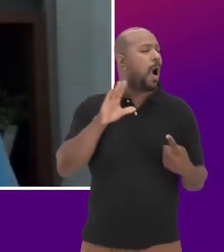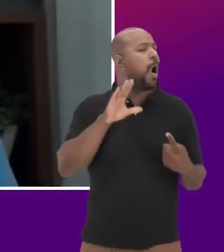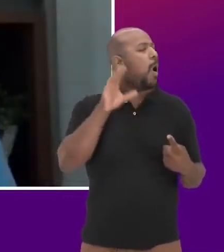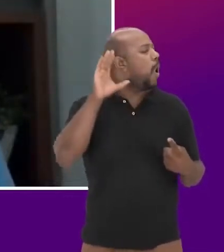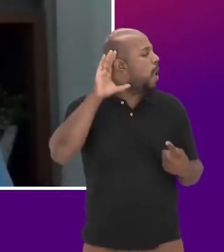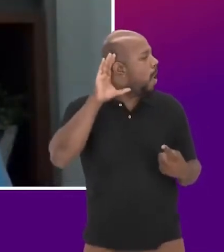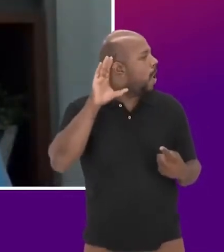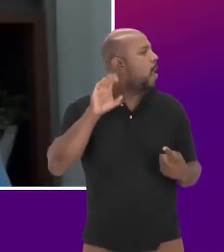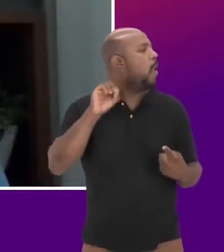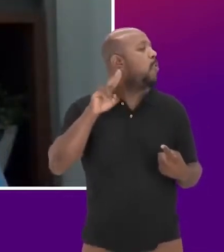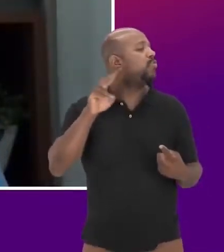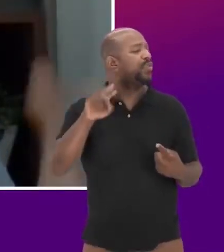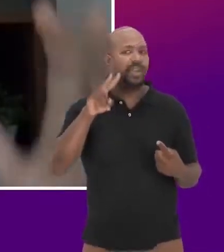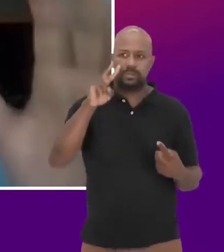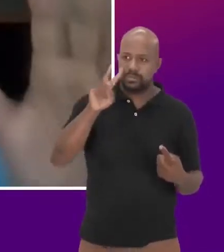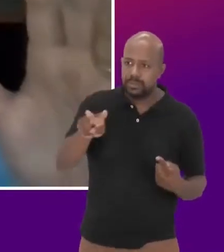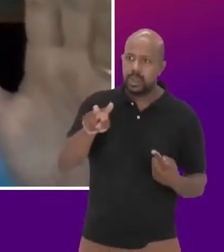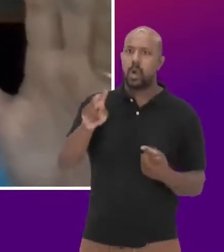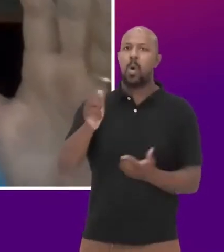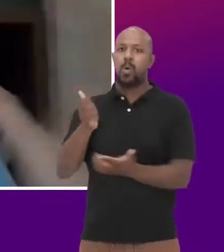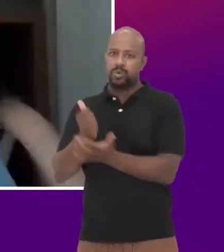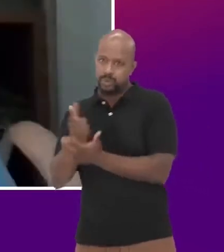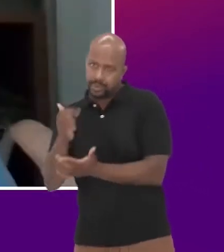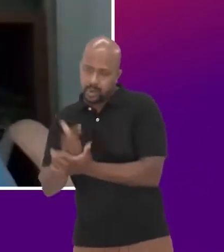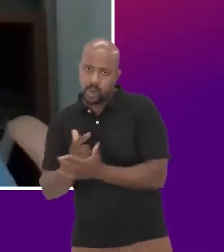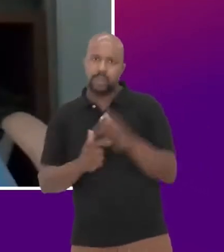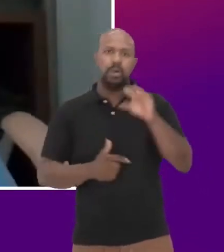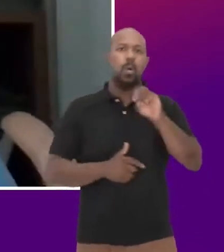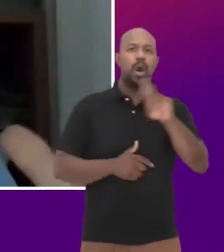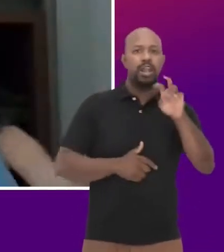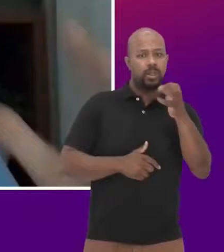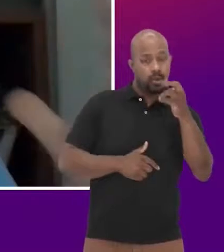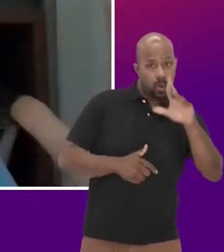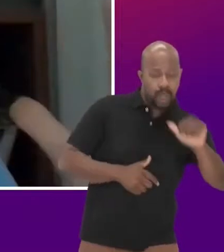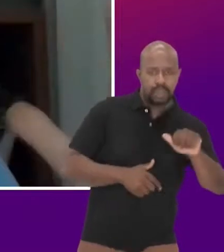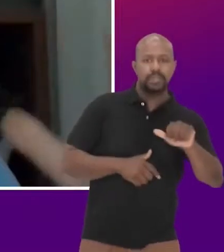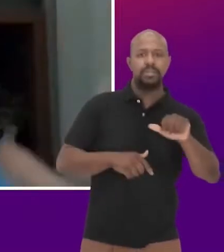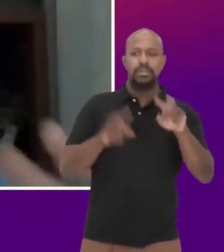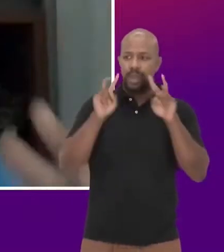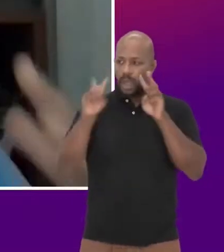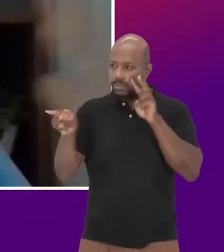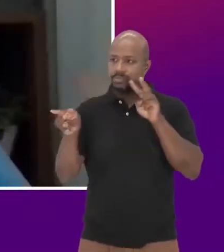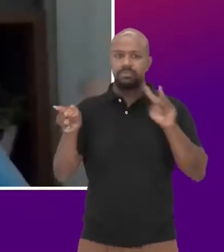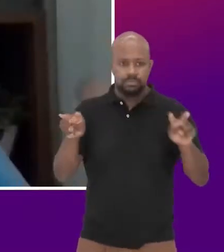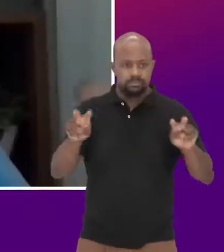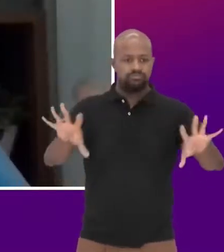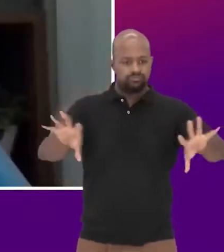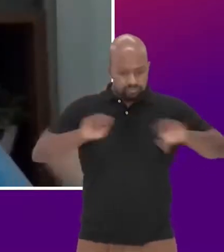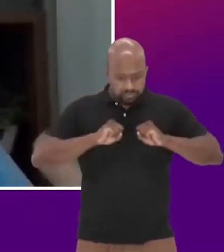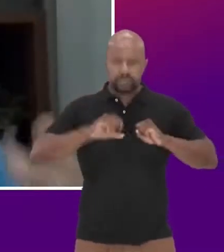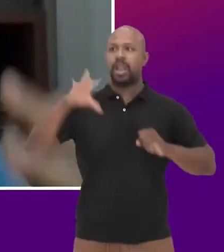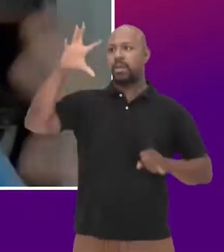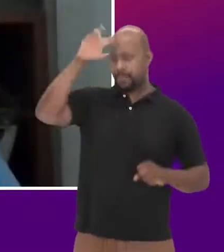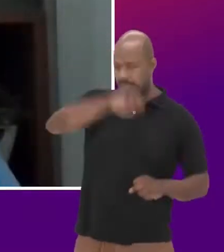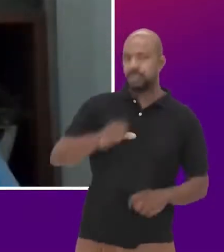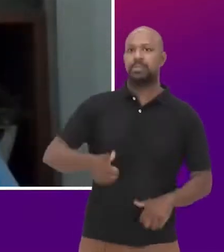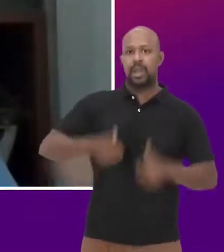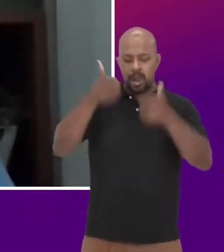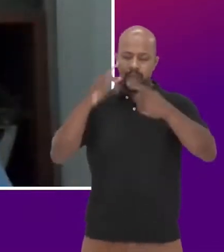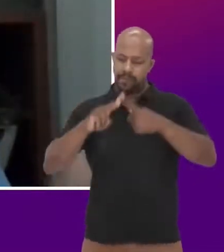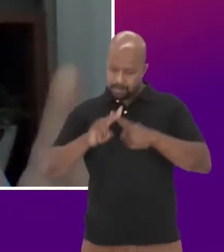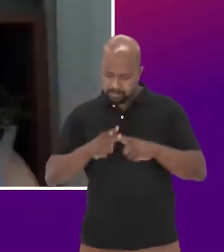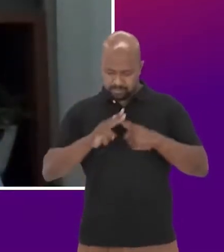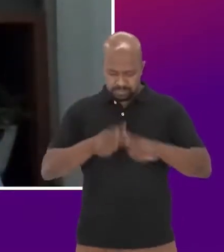consumidores, corretores, e a partir do momento que a gente ouvi-los, a gente aprende, melhora a mensagem e vai